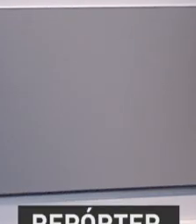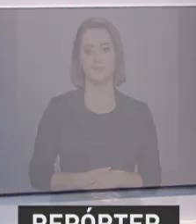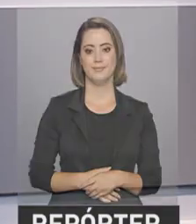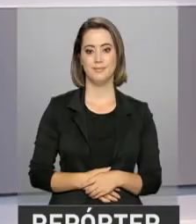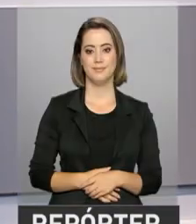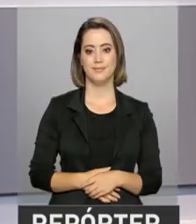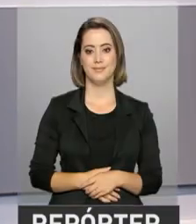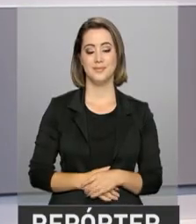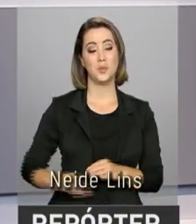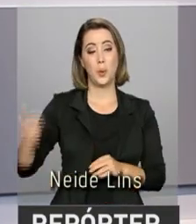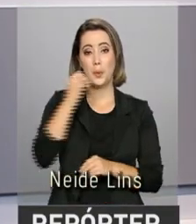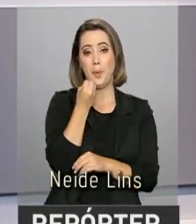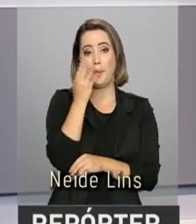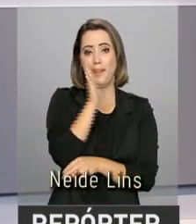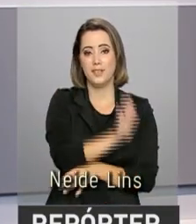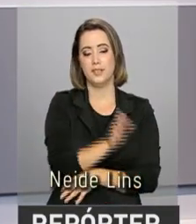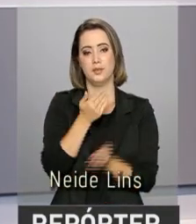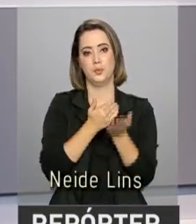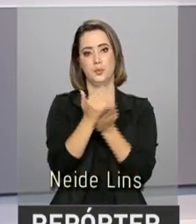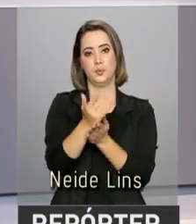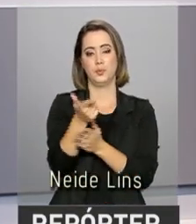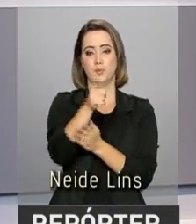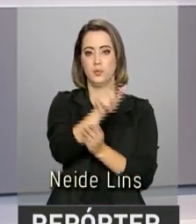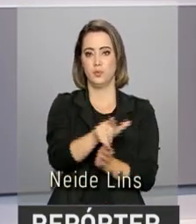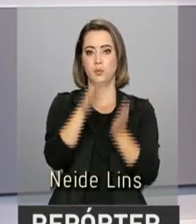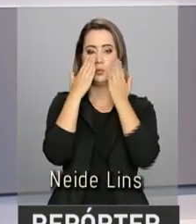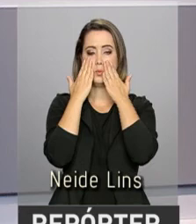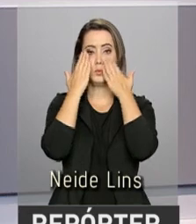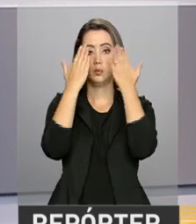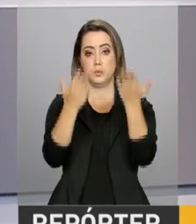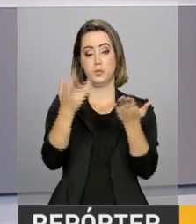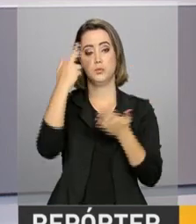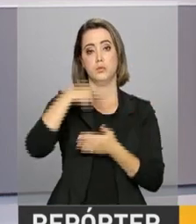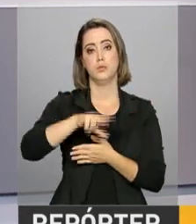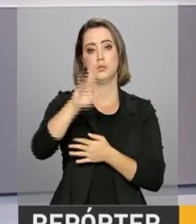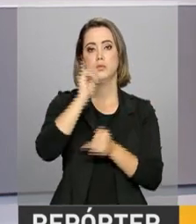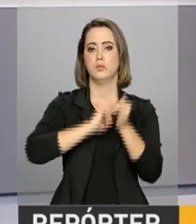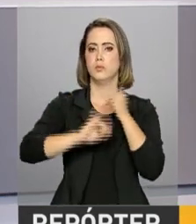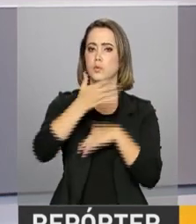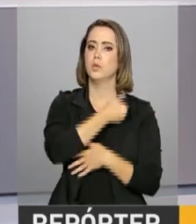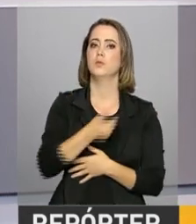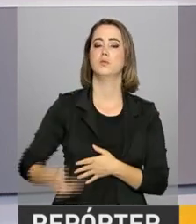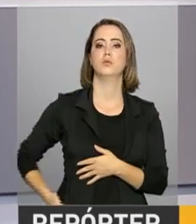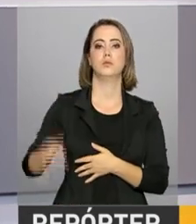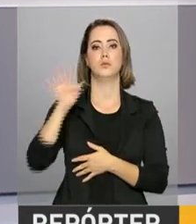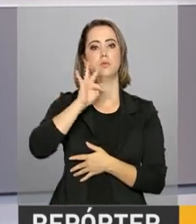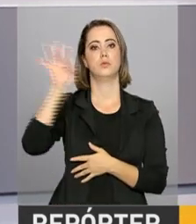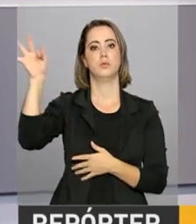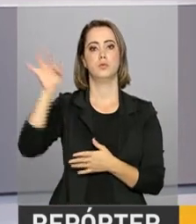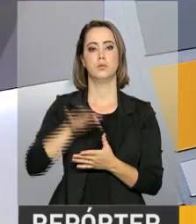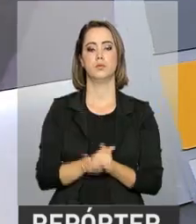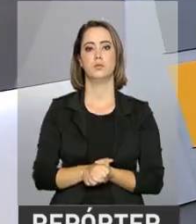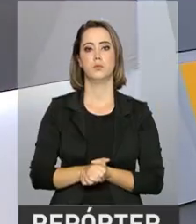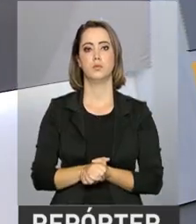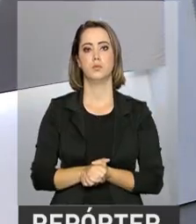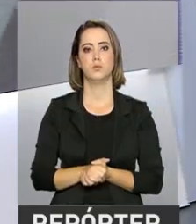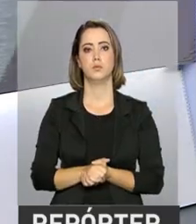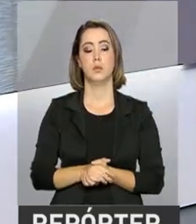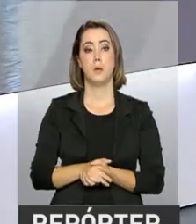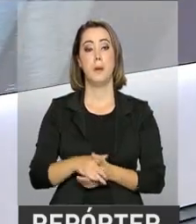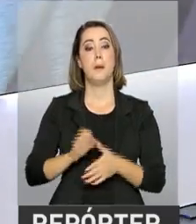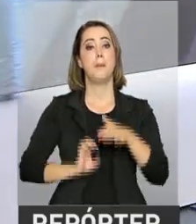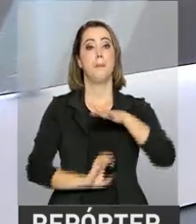olá boa tarde começa agora mais uma edição do repórter nbr com as notícias do governo federal a